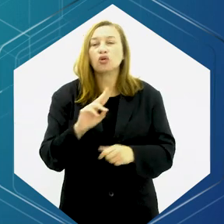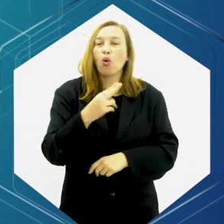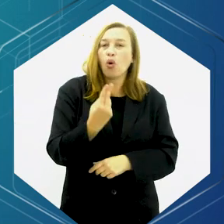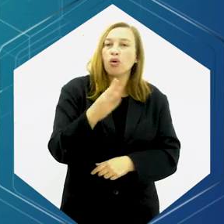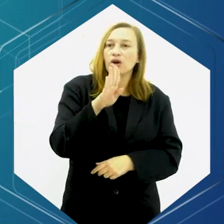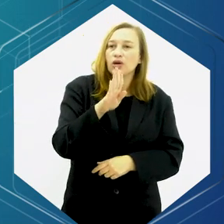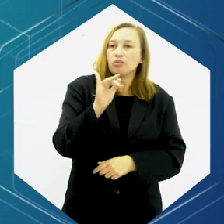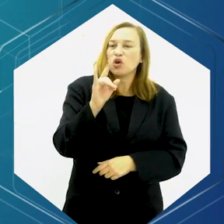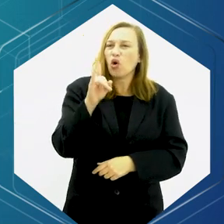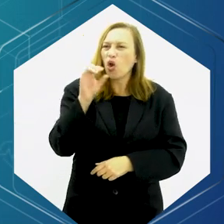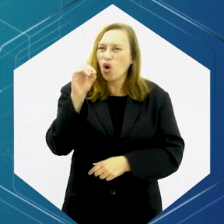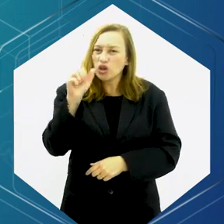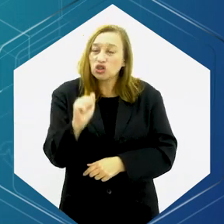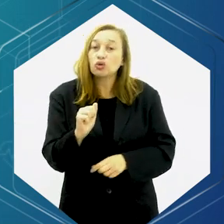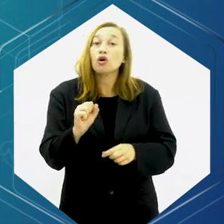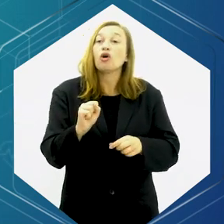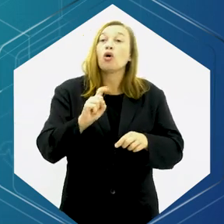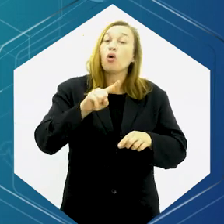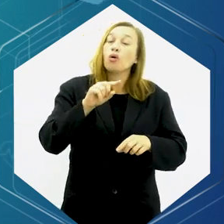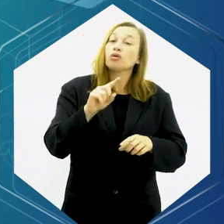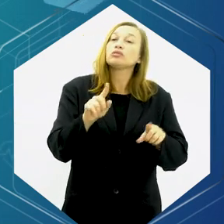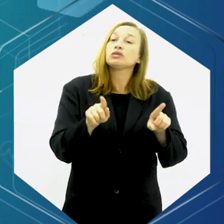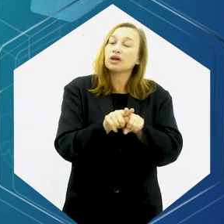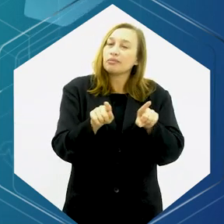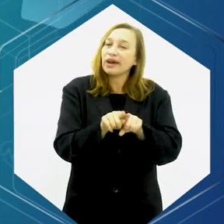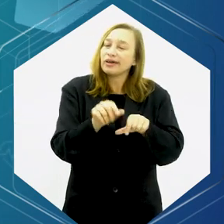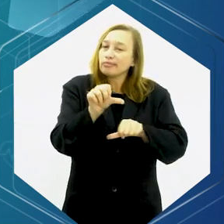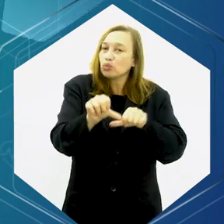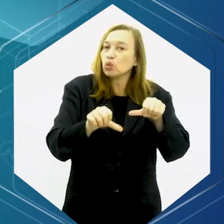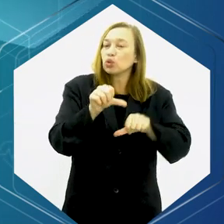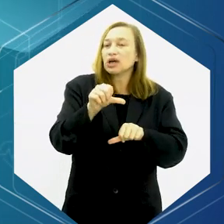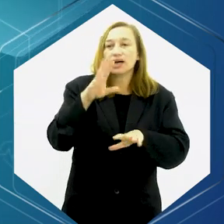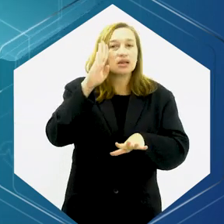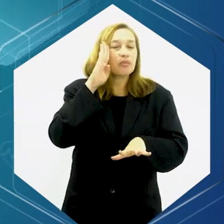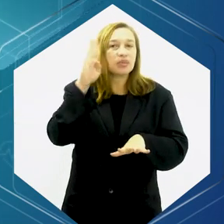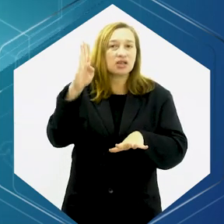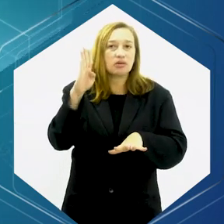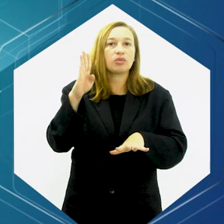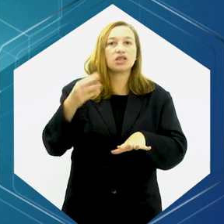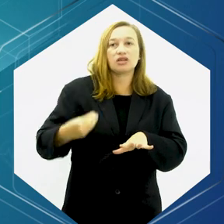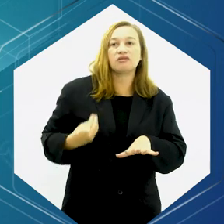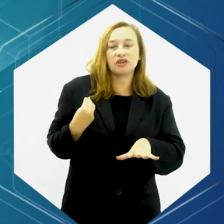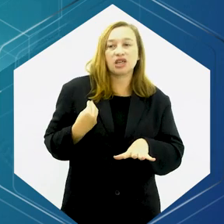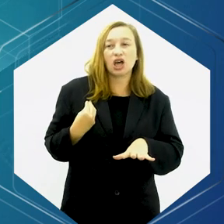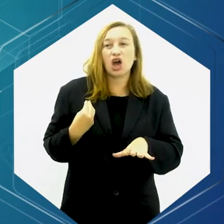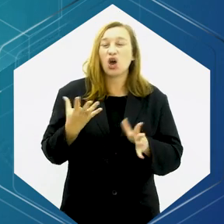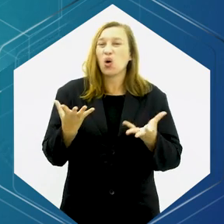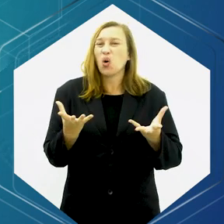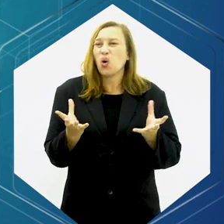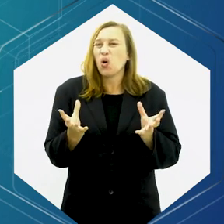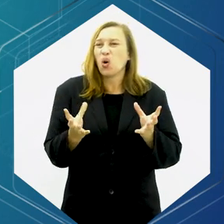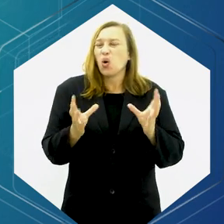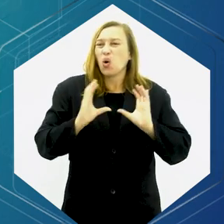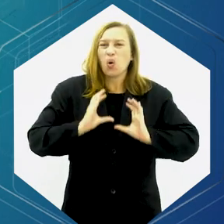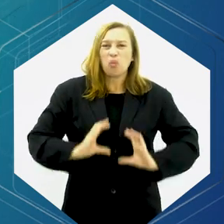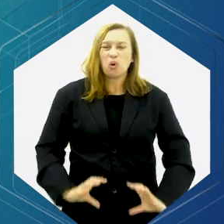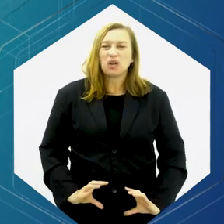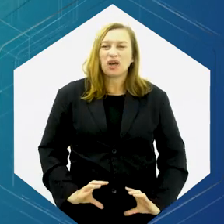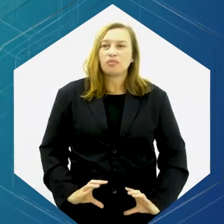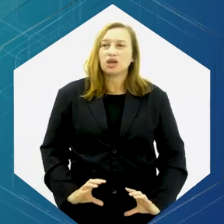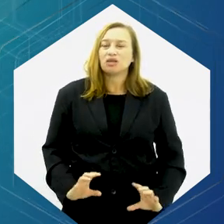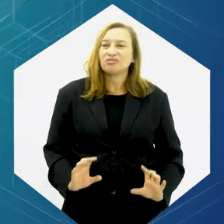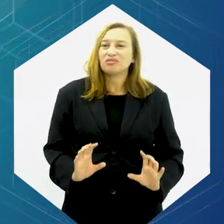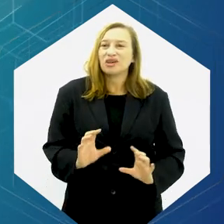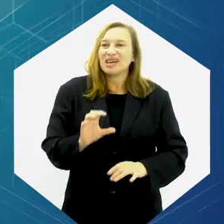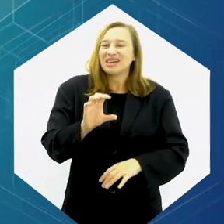um componente biológico mas principalmente a mudança Nesse estilo de vidas né o comportamento sedentário eh